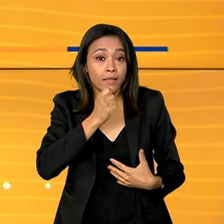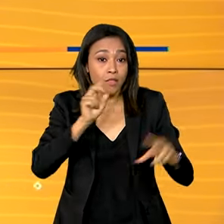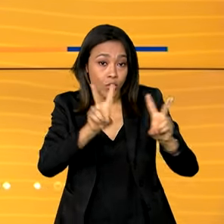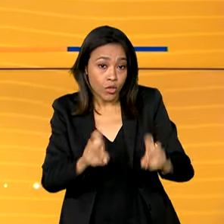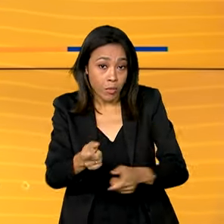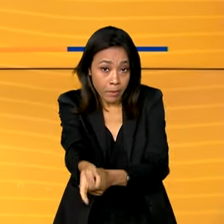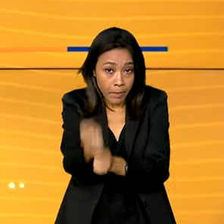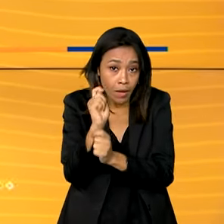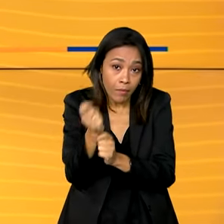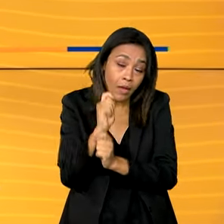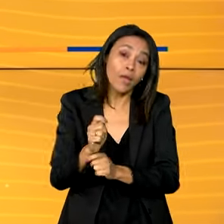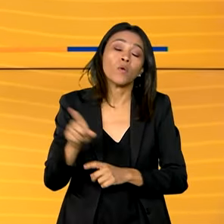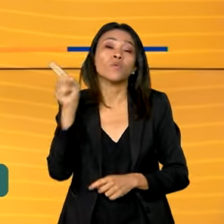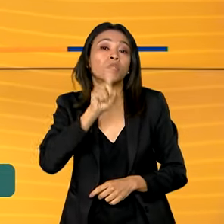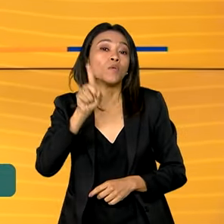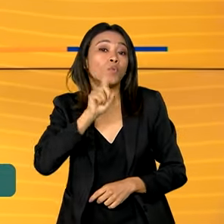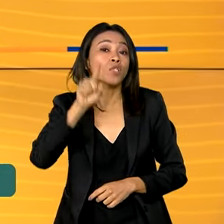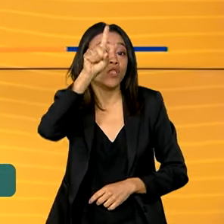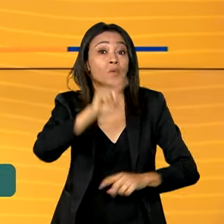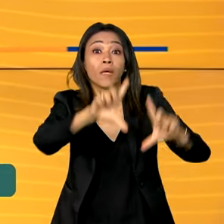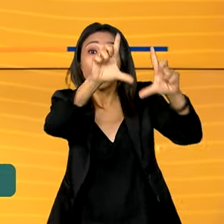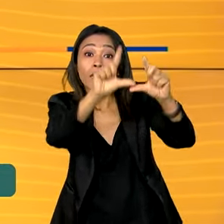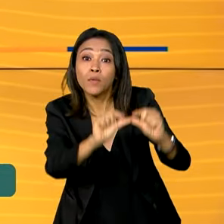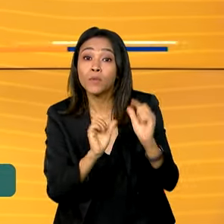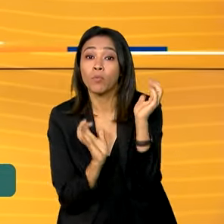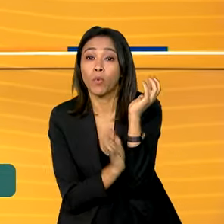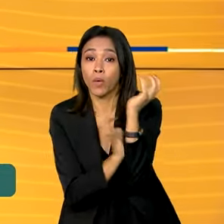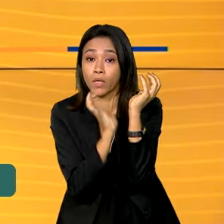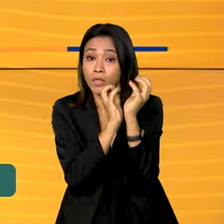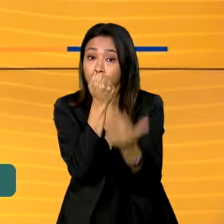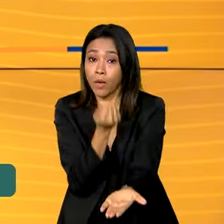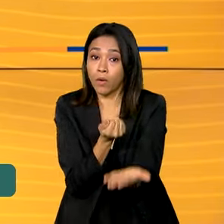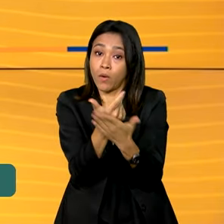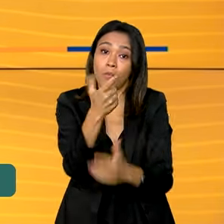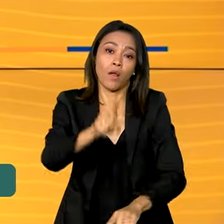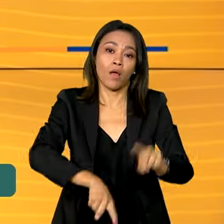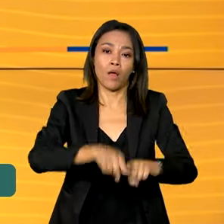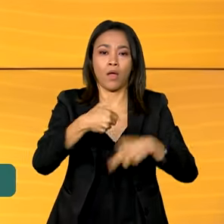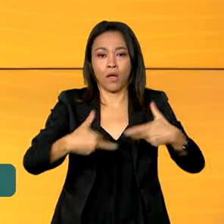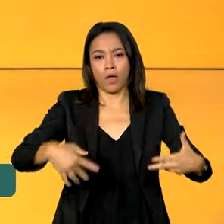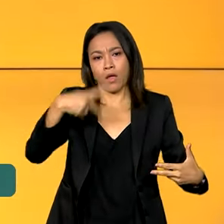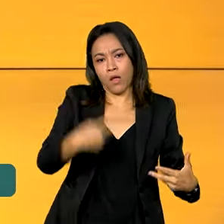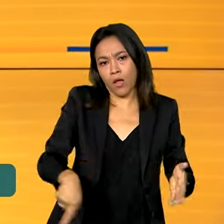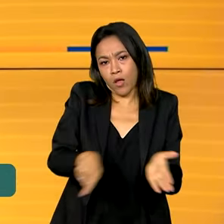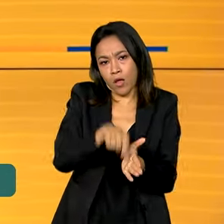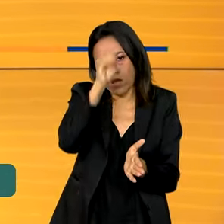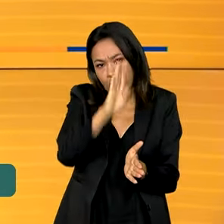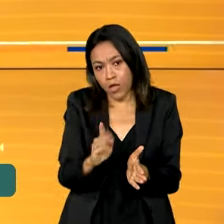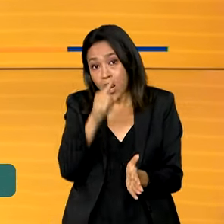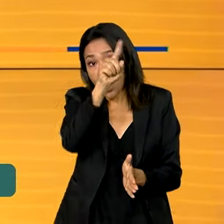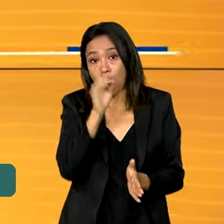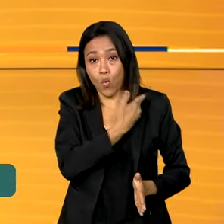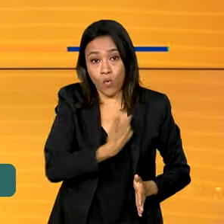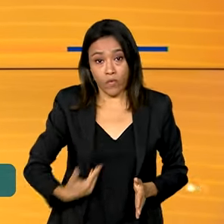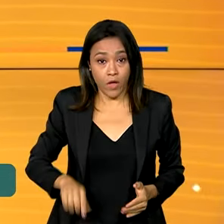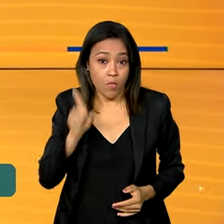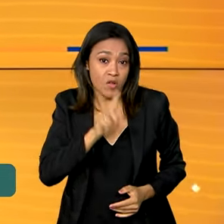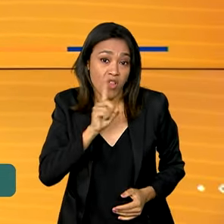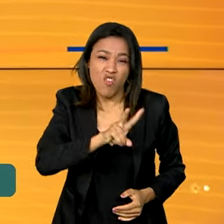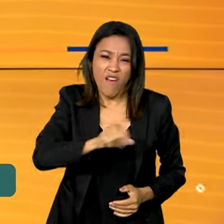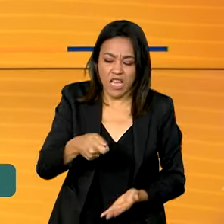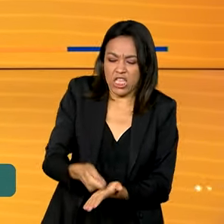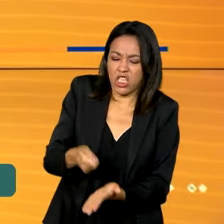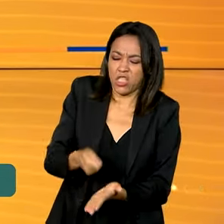os Estados Unidos reduziram a burocracia para comprar produtos brasileiros. O governo norte-americano não vai mais exigir